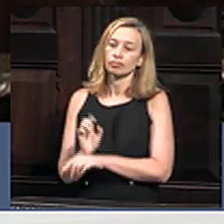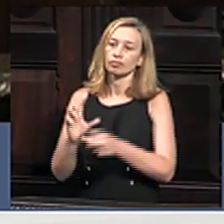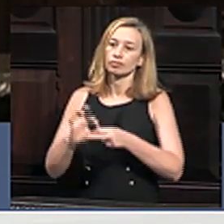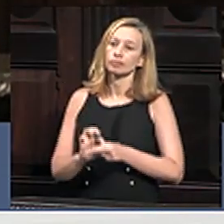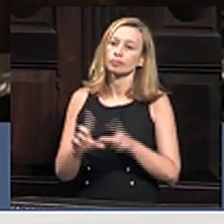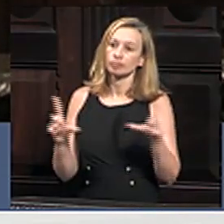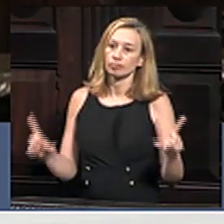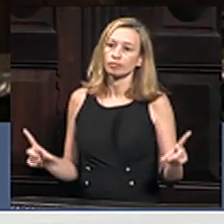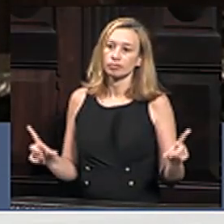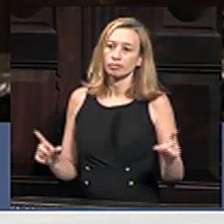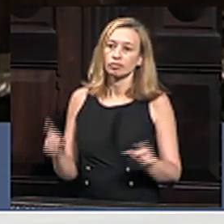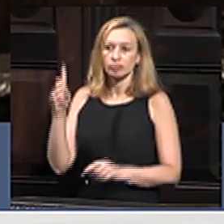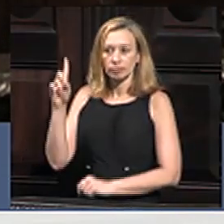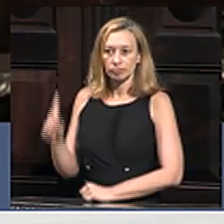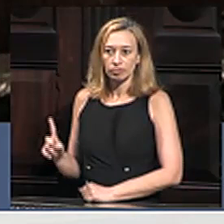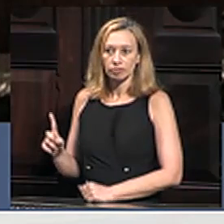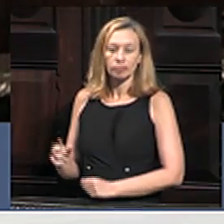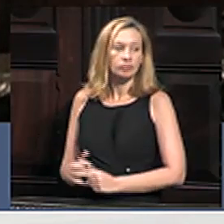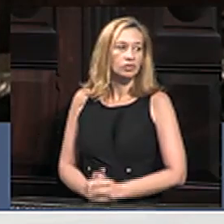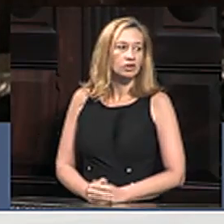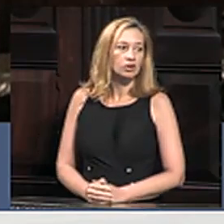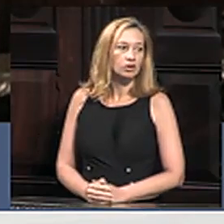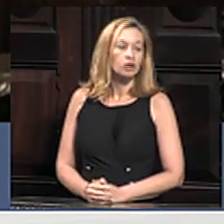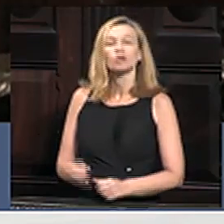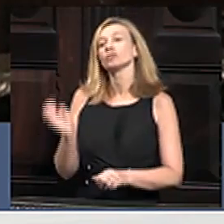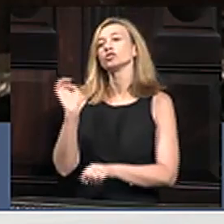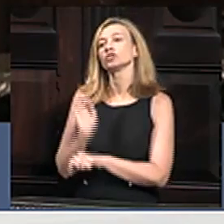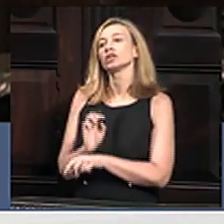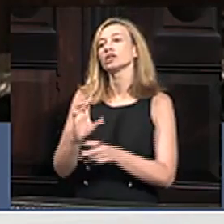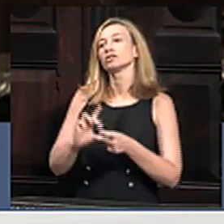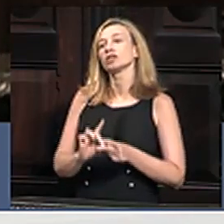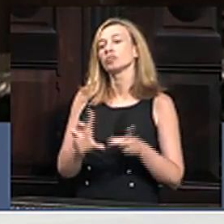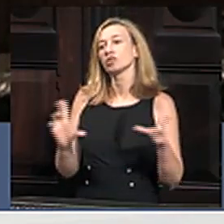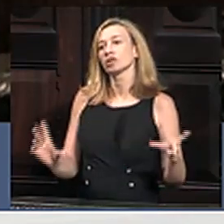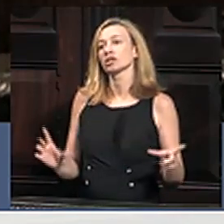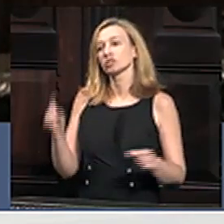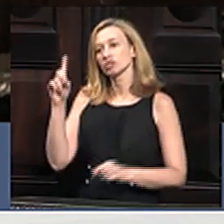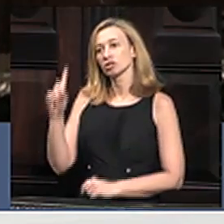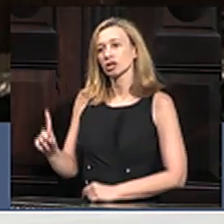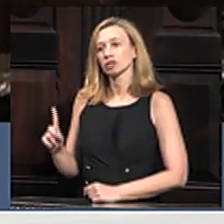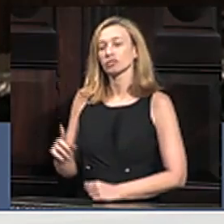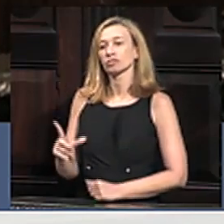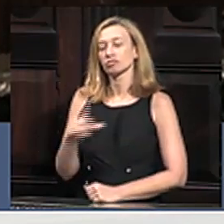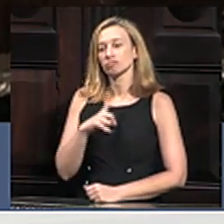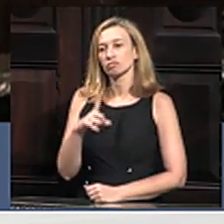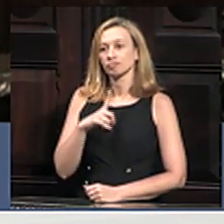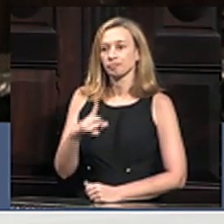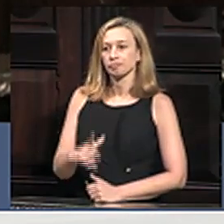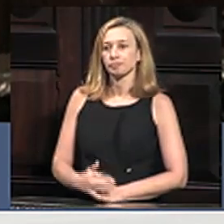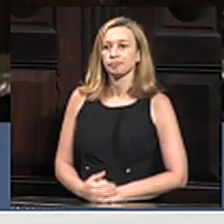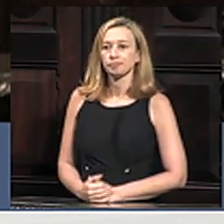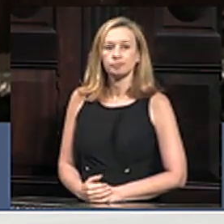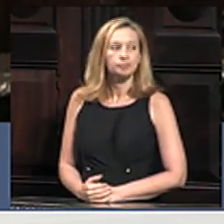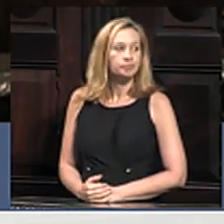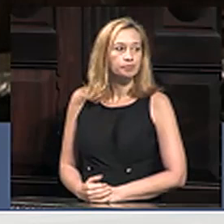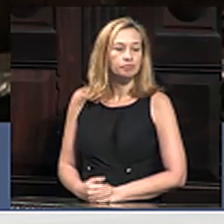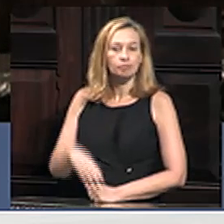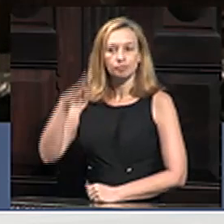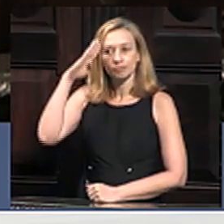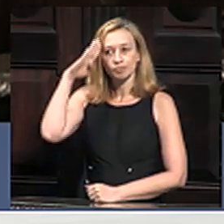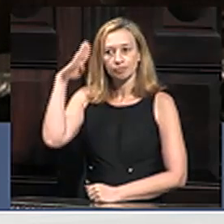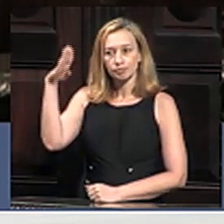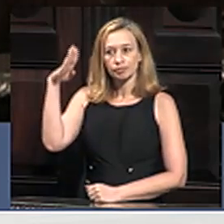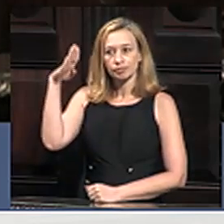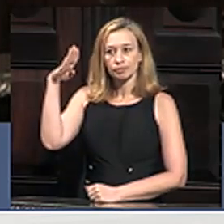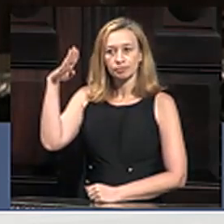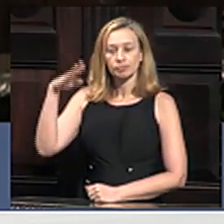E o Estado democrático de direito tem como seu principal